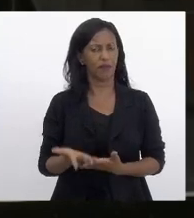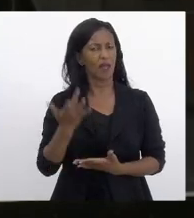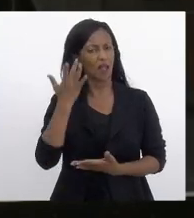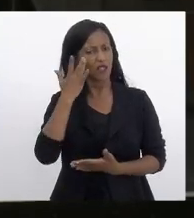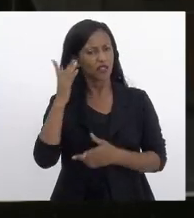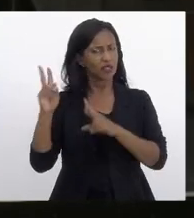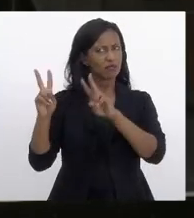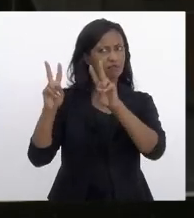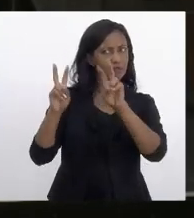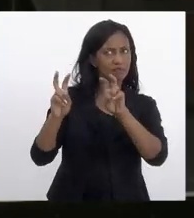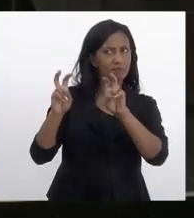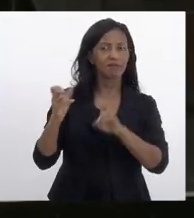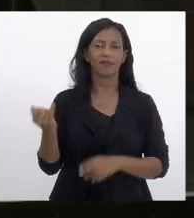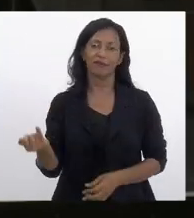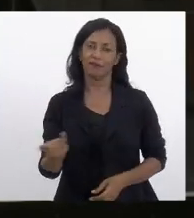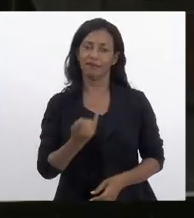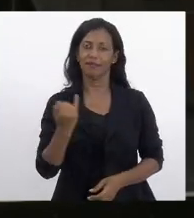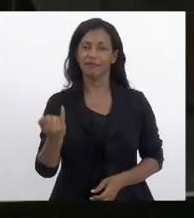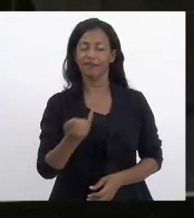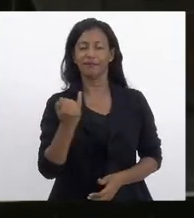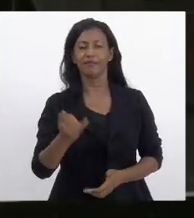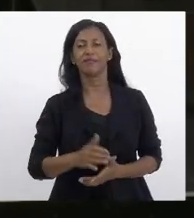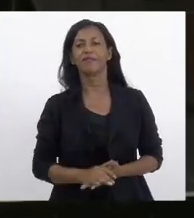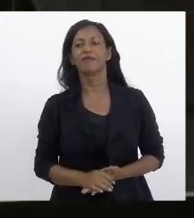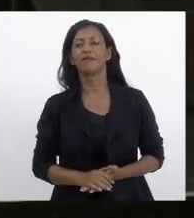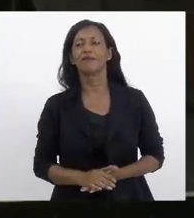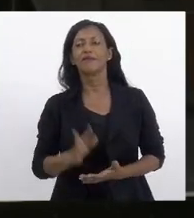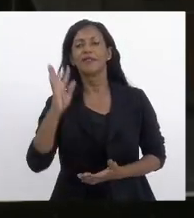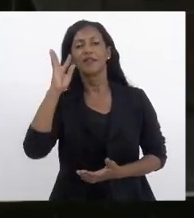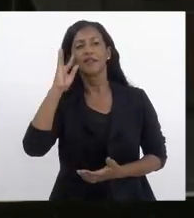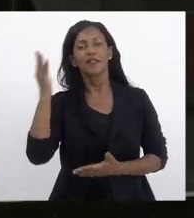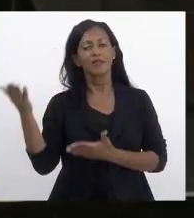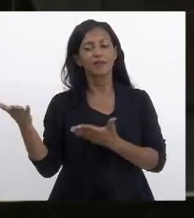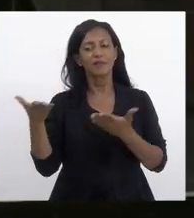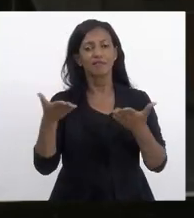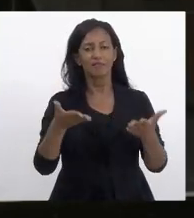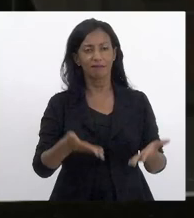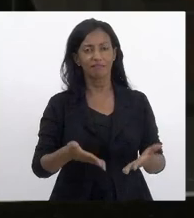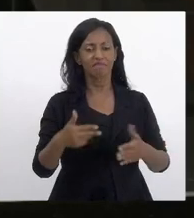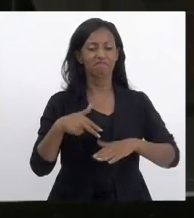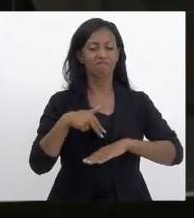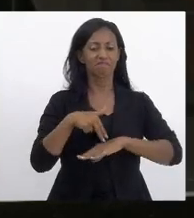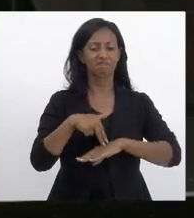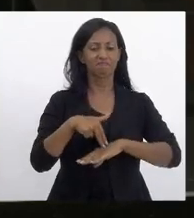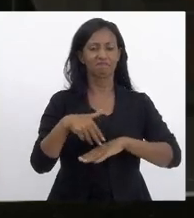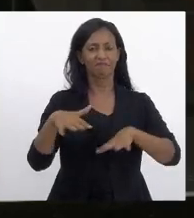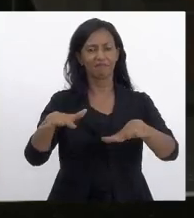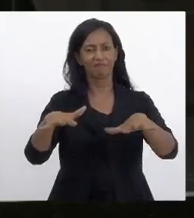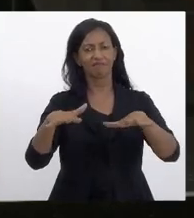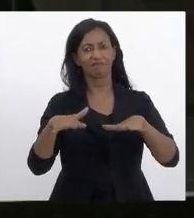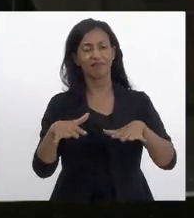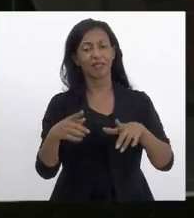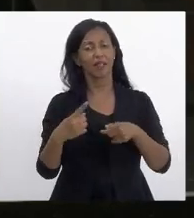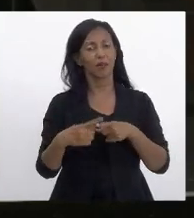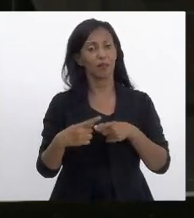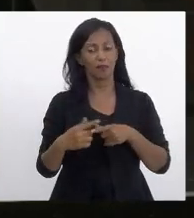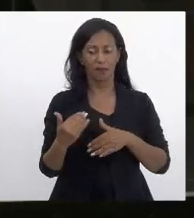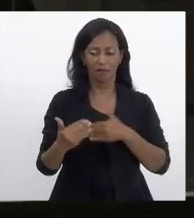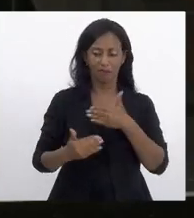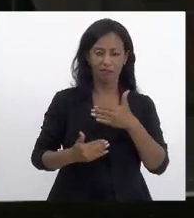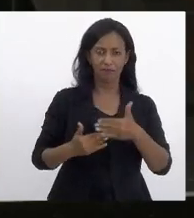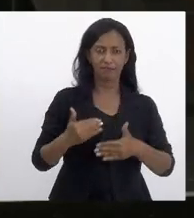tema era relevante e resolvi trazê-lo aqui a plenário, porque aos